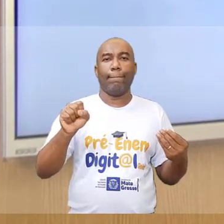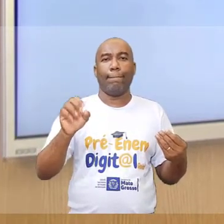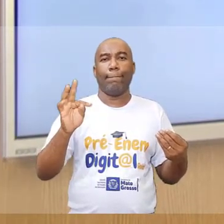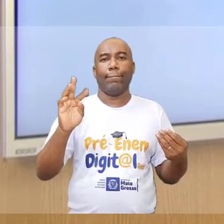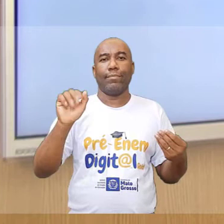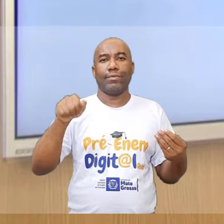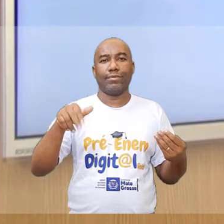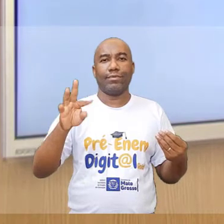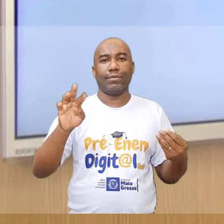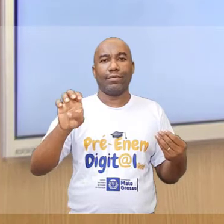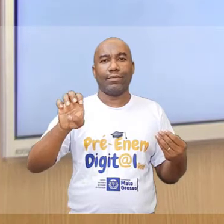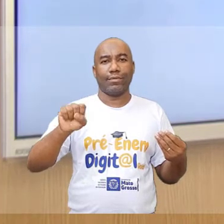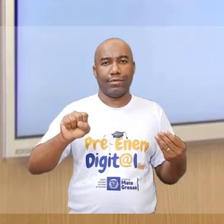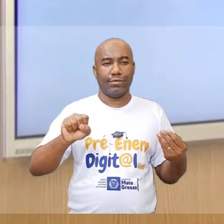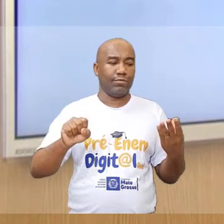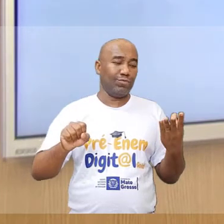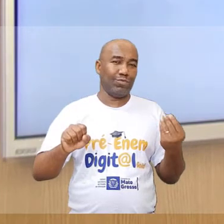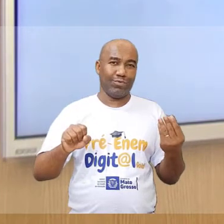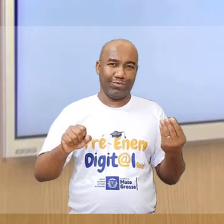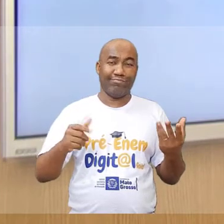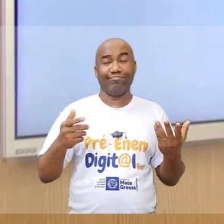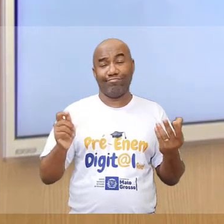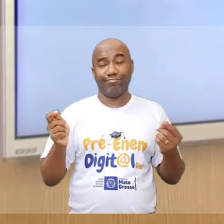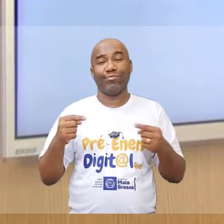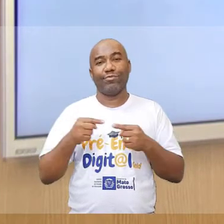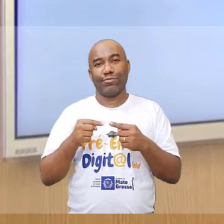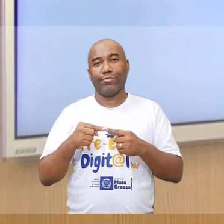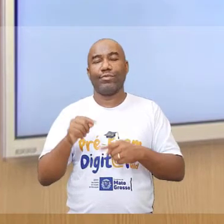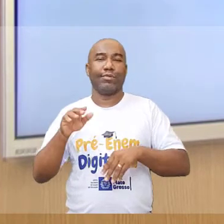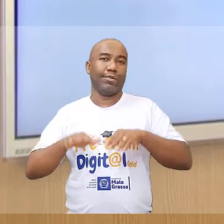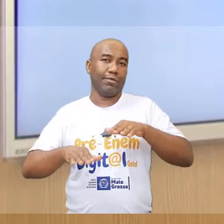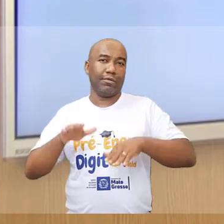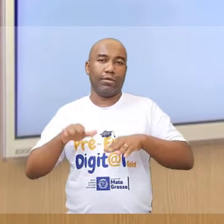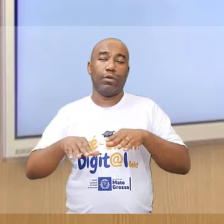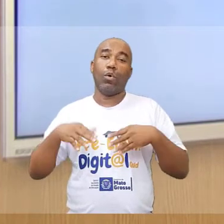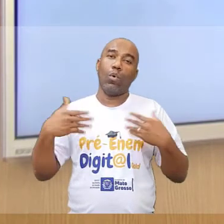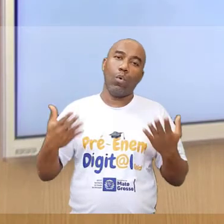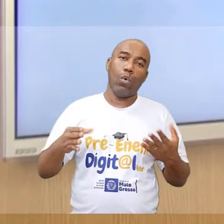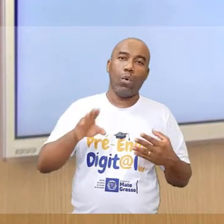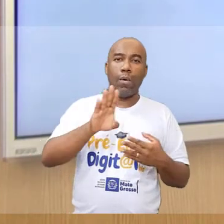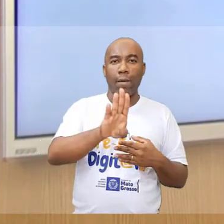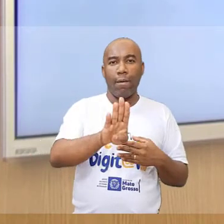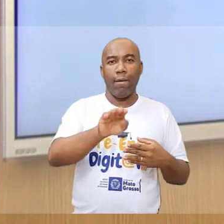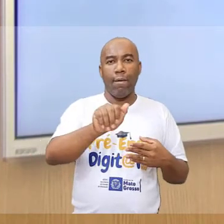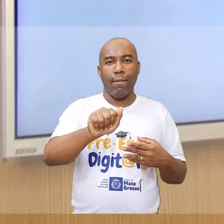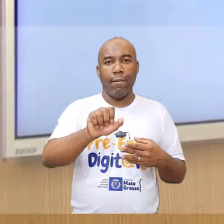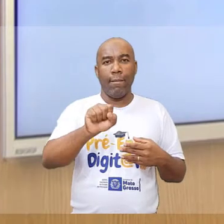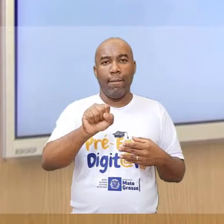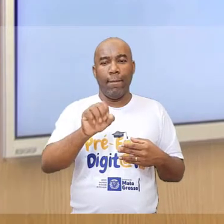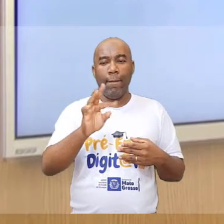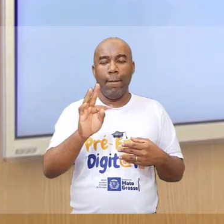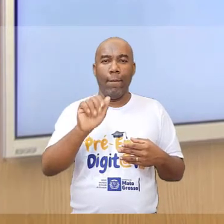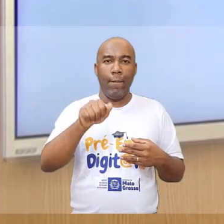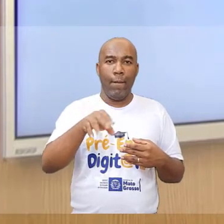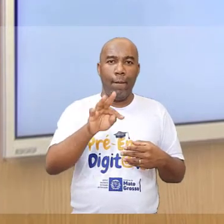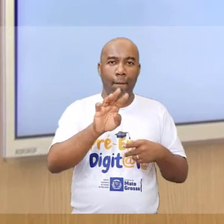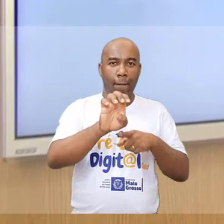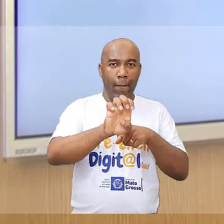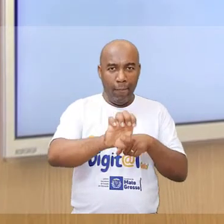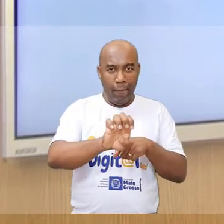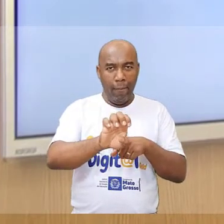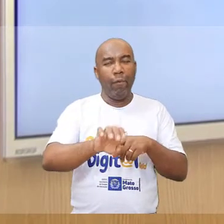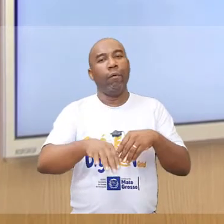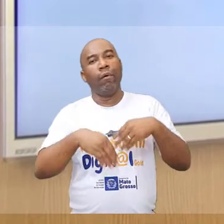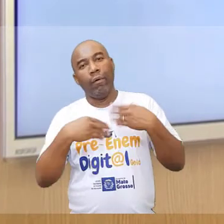de muitos, como se fosse um pronome indefinido. Então, não é errado